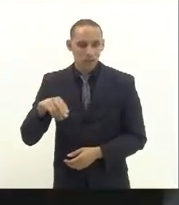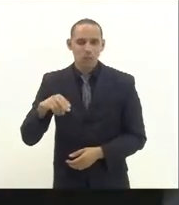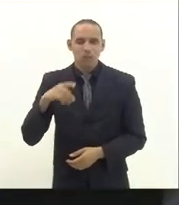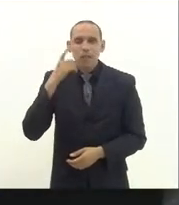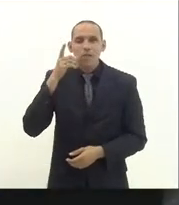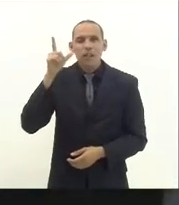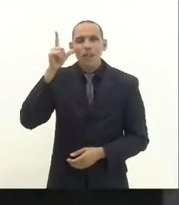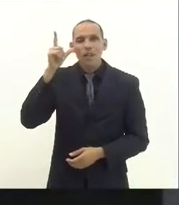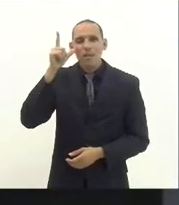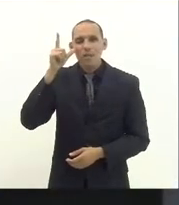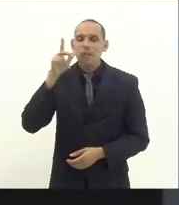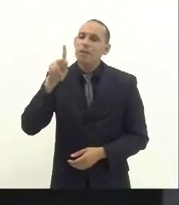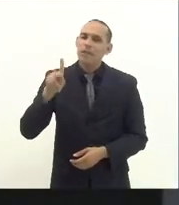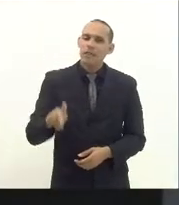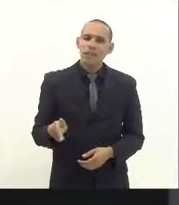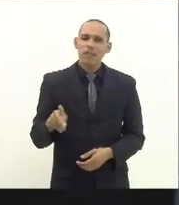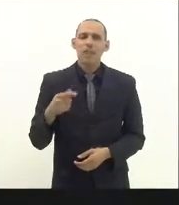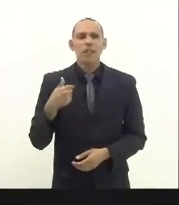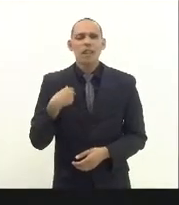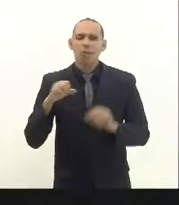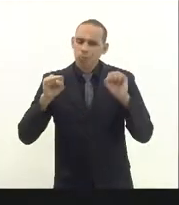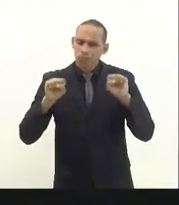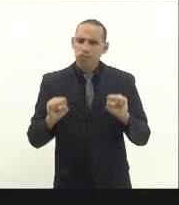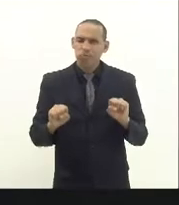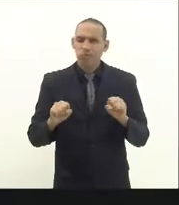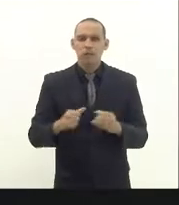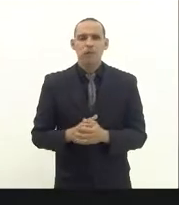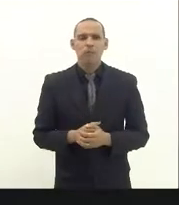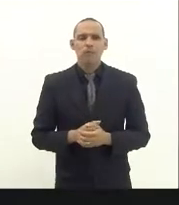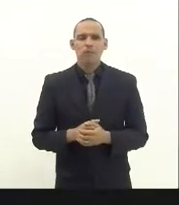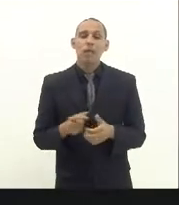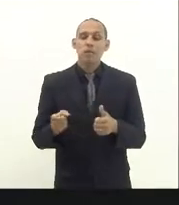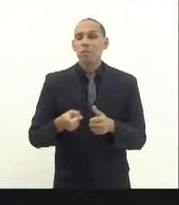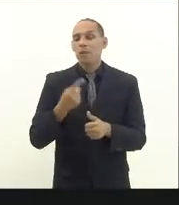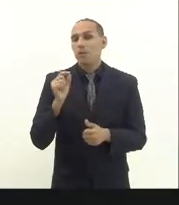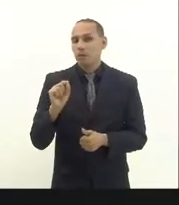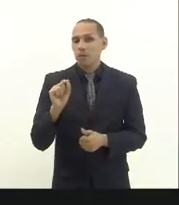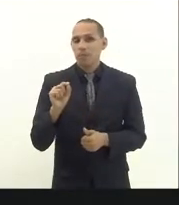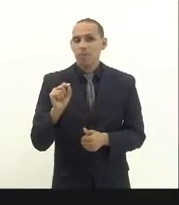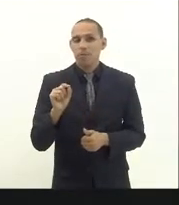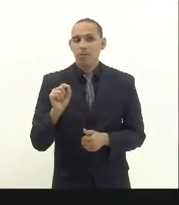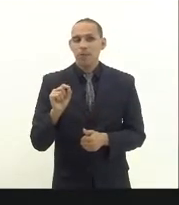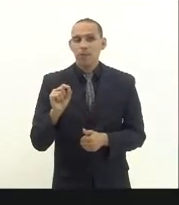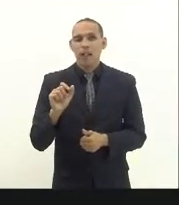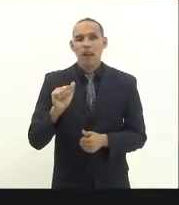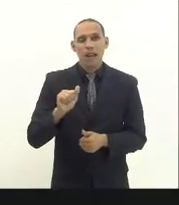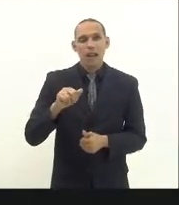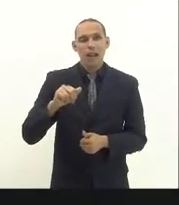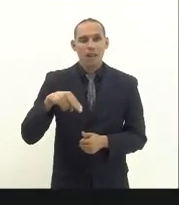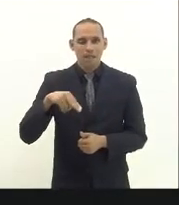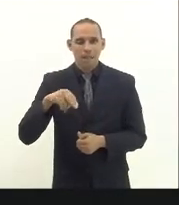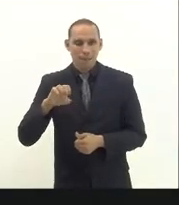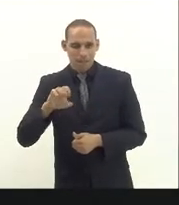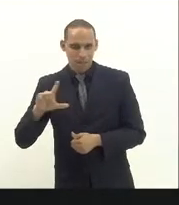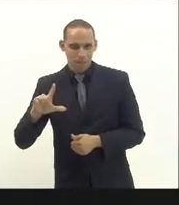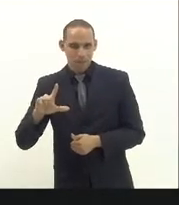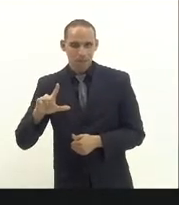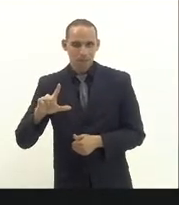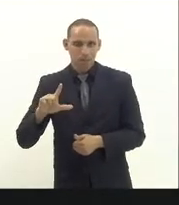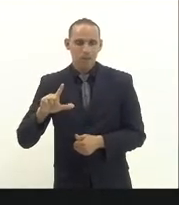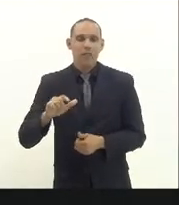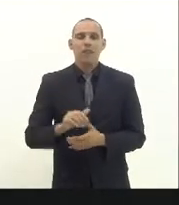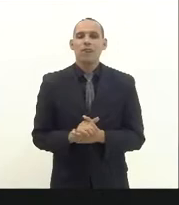Lucinha é presente que ia dar meu testemunho aqui primeiro a Agência Nacional de Energia Elétrica anel